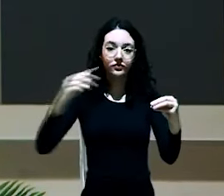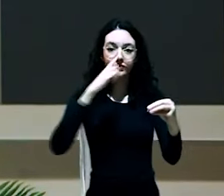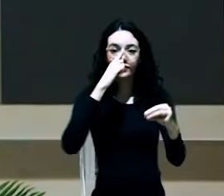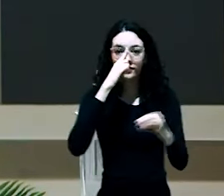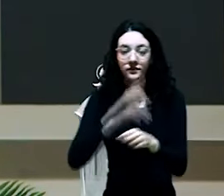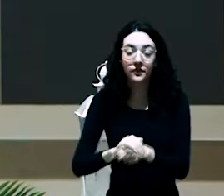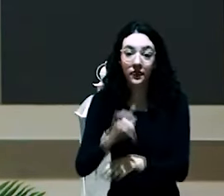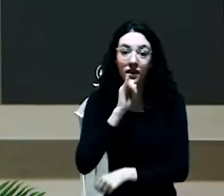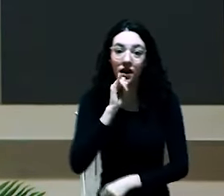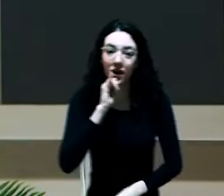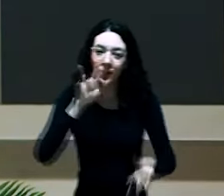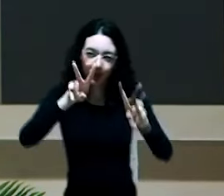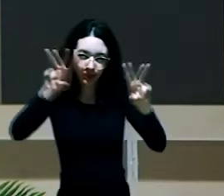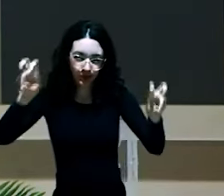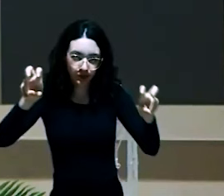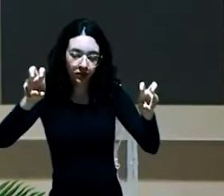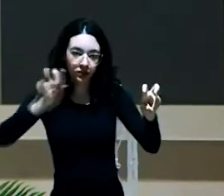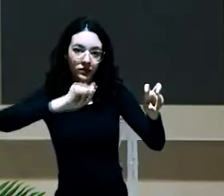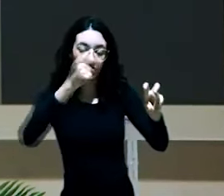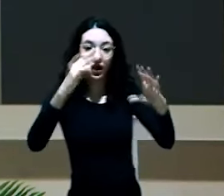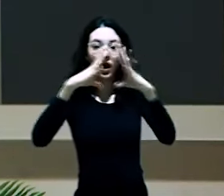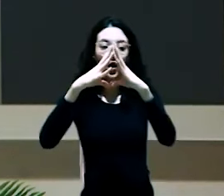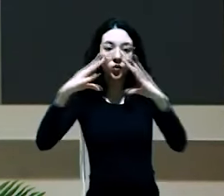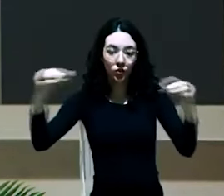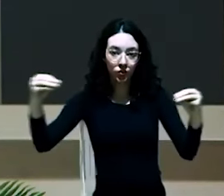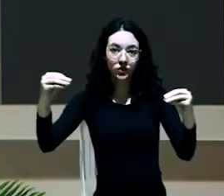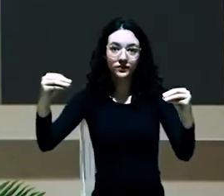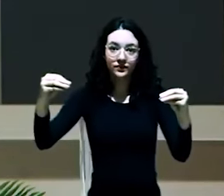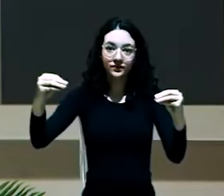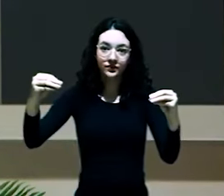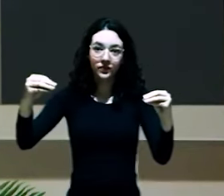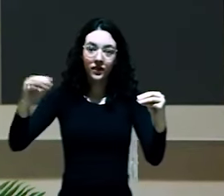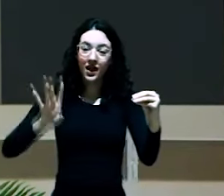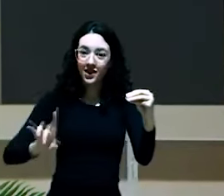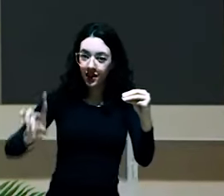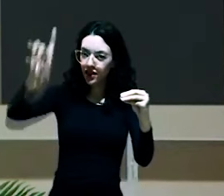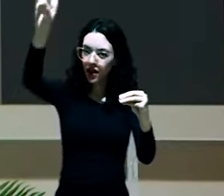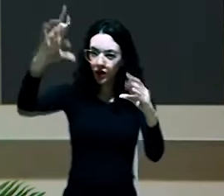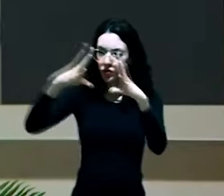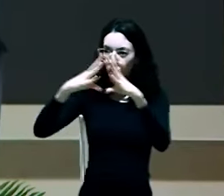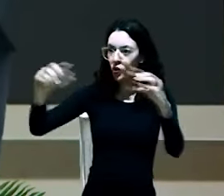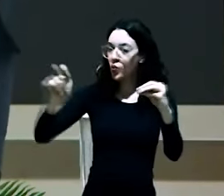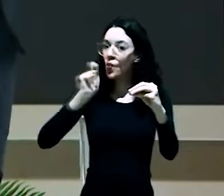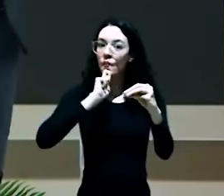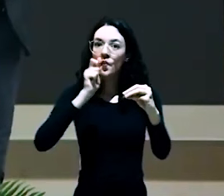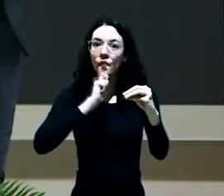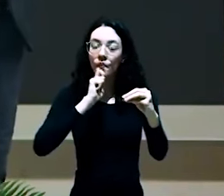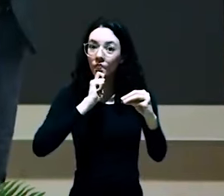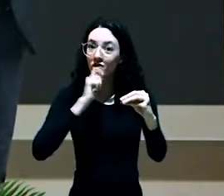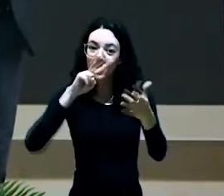indispensável, pero é necessária. Em outra palavra, se Deus não cura, não significa que Deus não